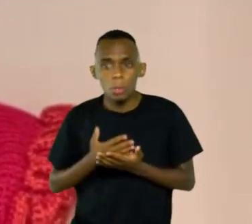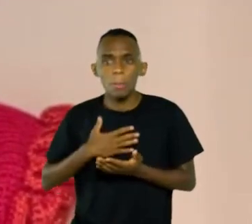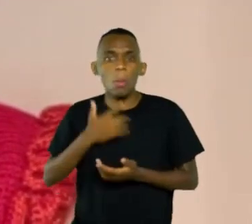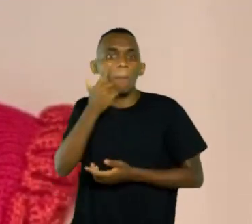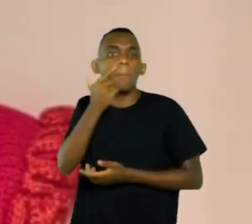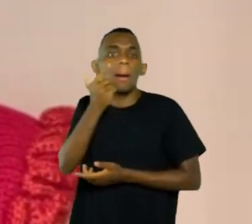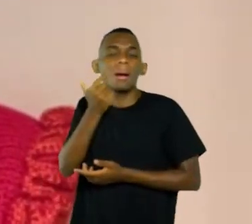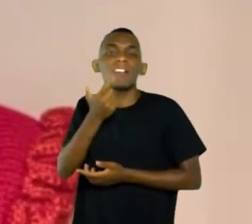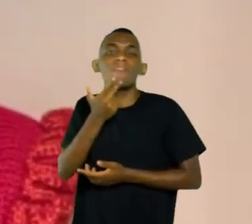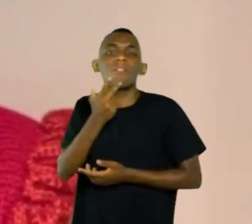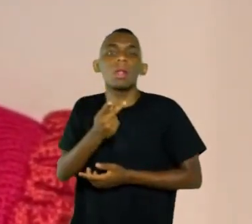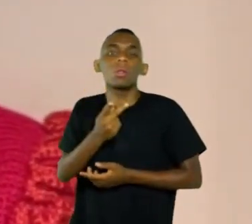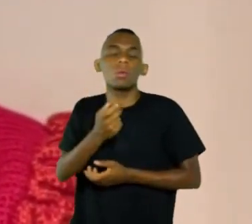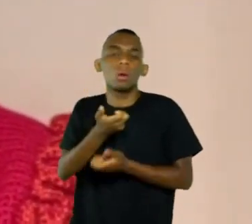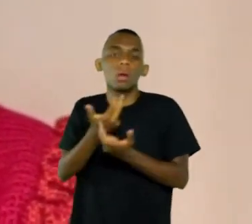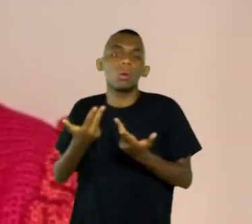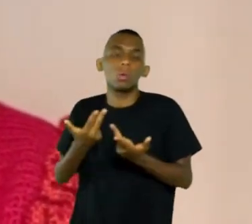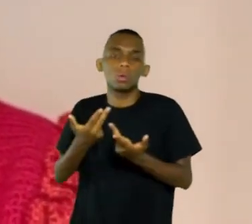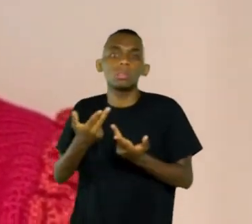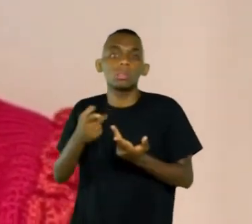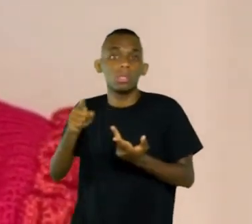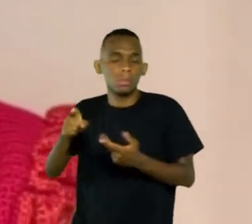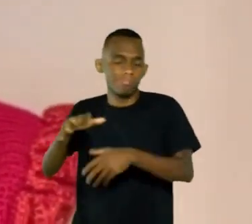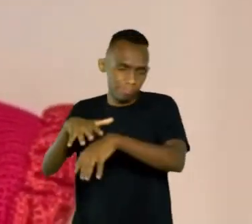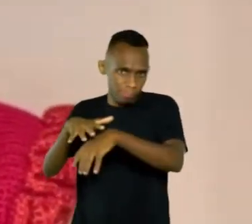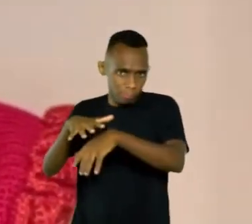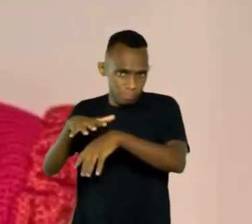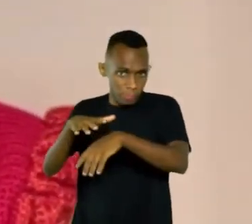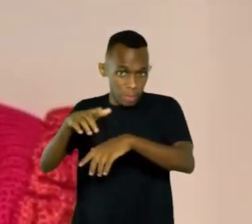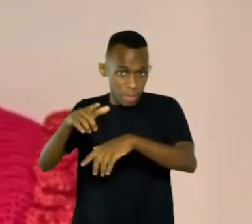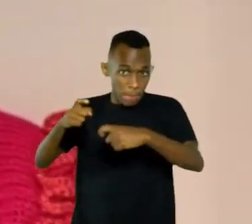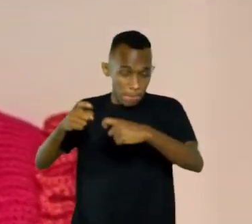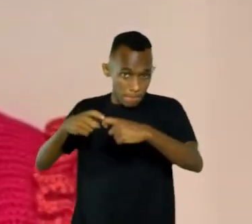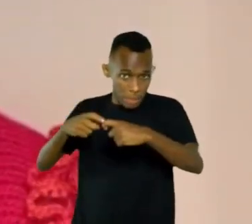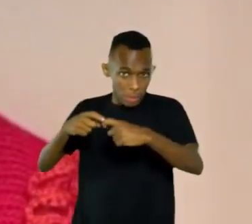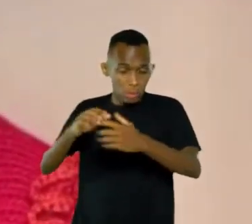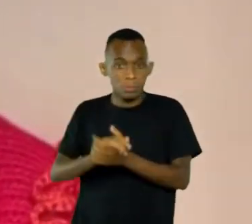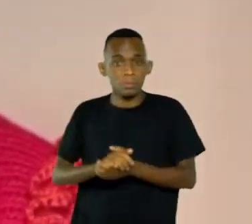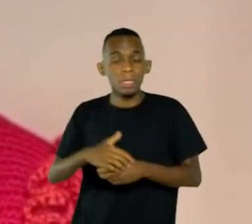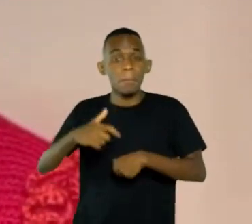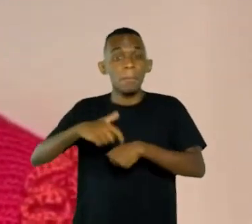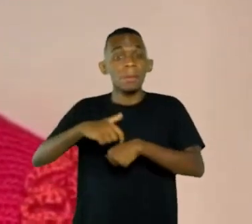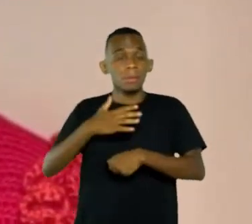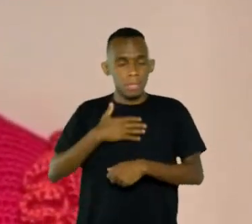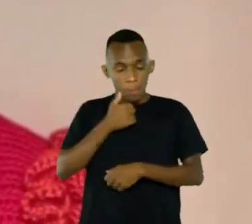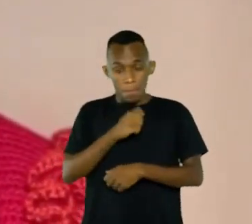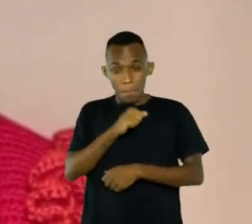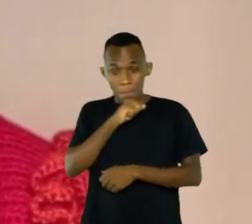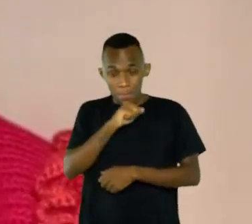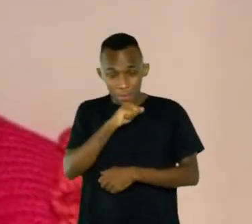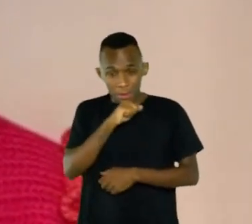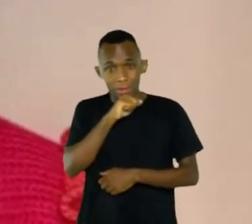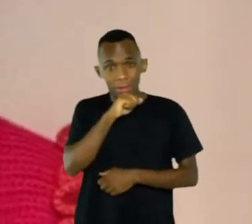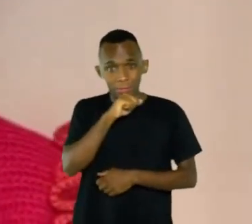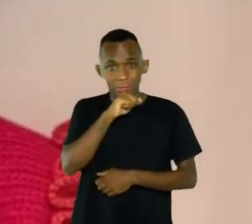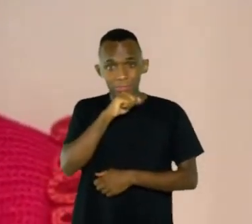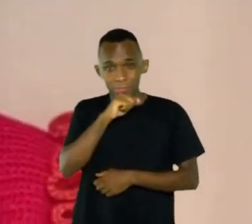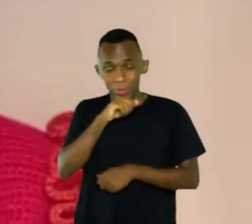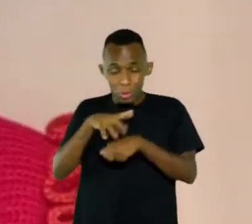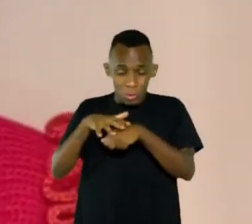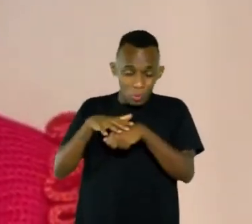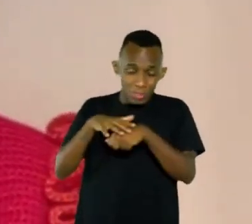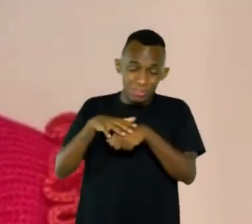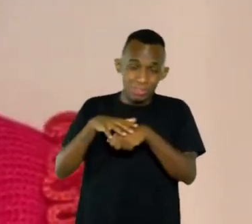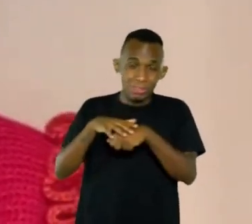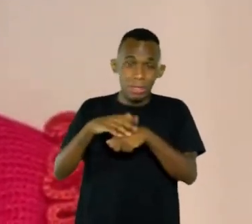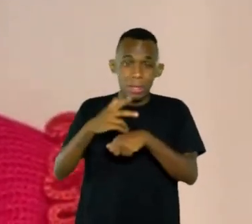falou uma coisa comigo, meu pai era médico, quando a mamãe estava doente, meu pai falou, você precisa se preparar para a morte da sua mãe. Eu falei, pai, eu não vou me preparar